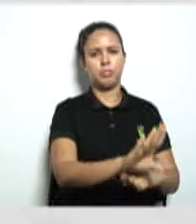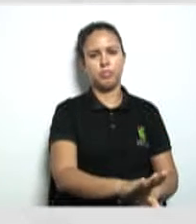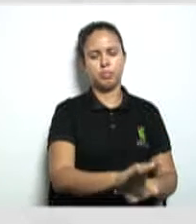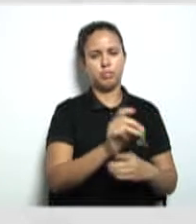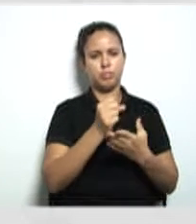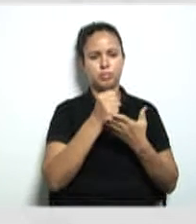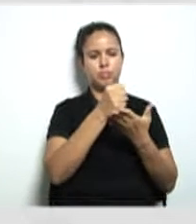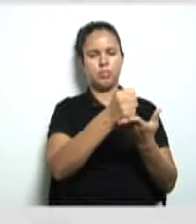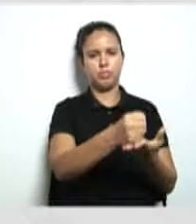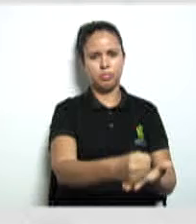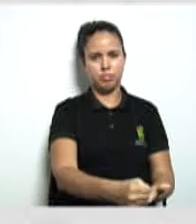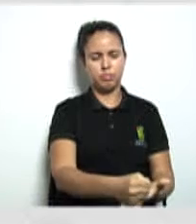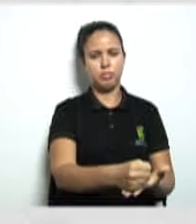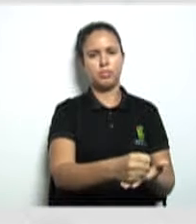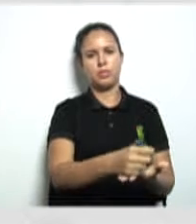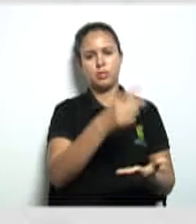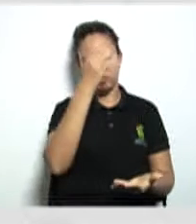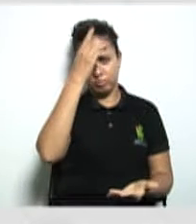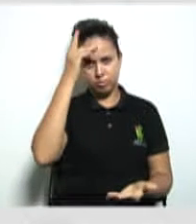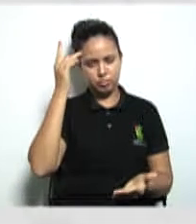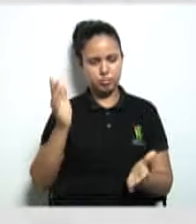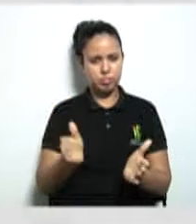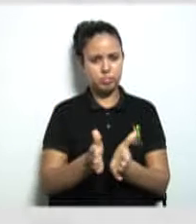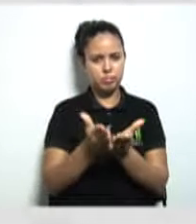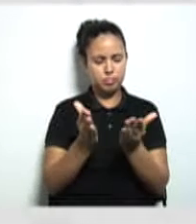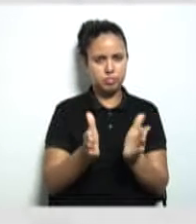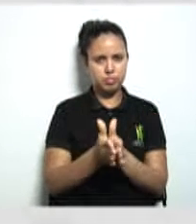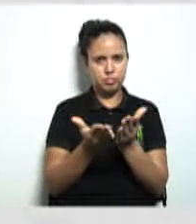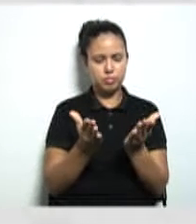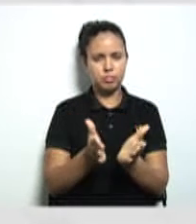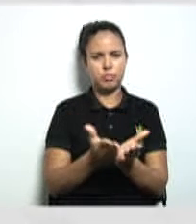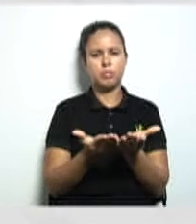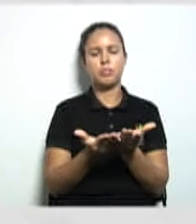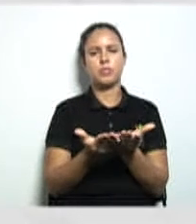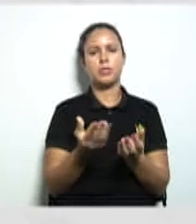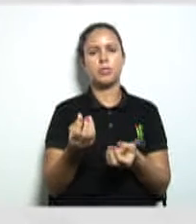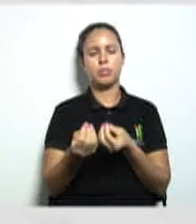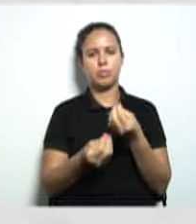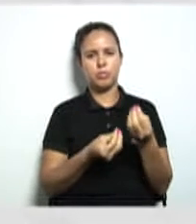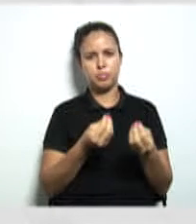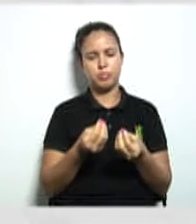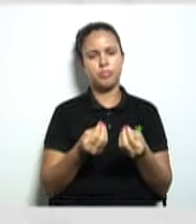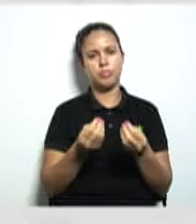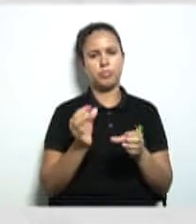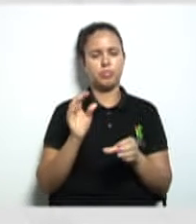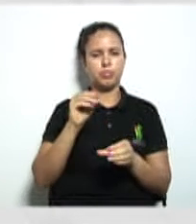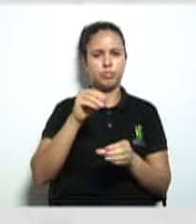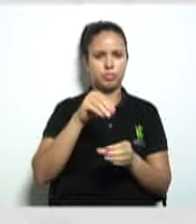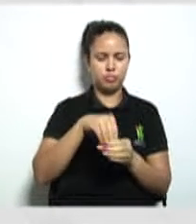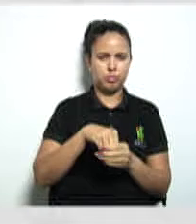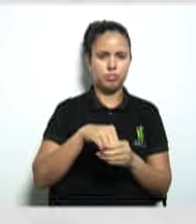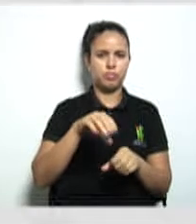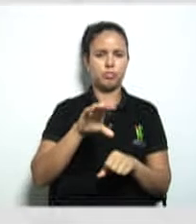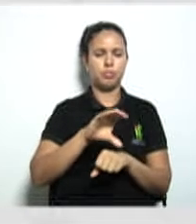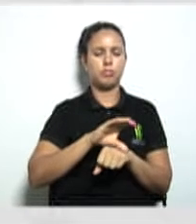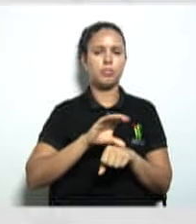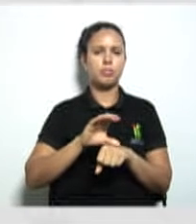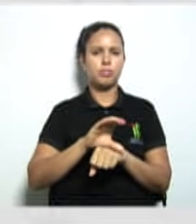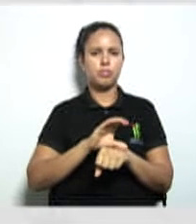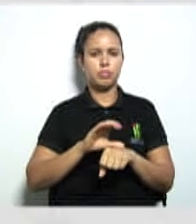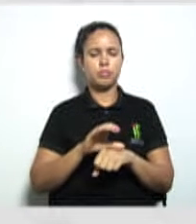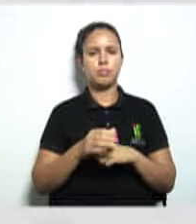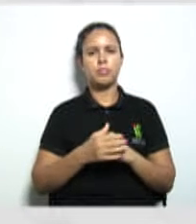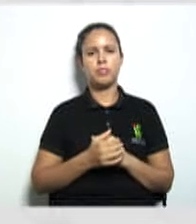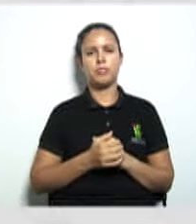aos desamparados na forma da Constituição. Né? Então, essa é